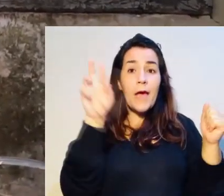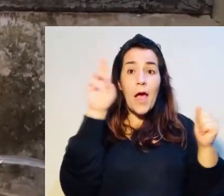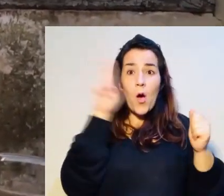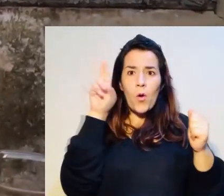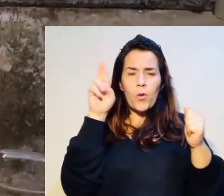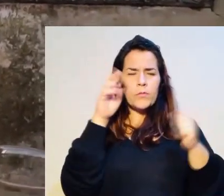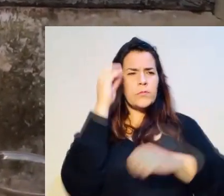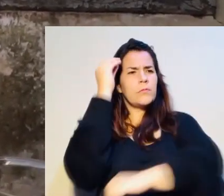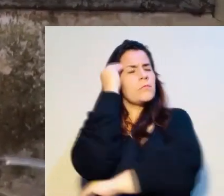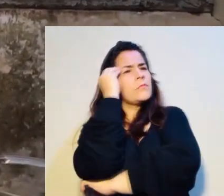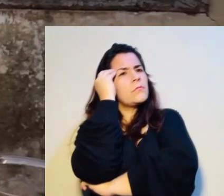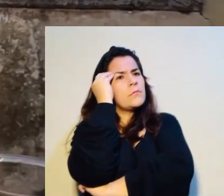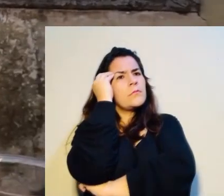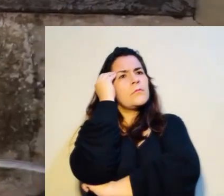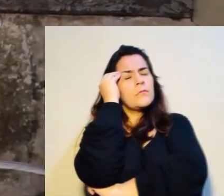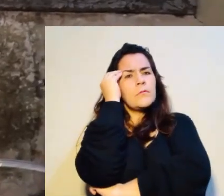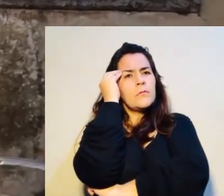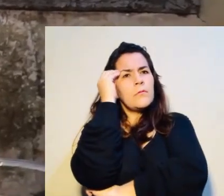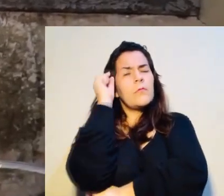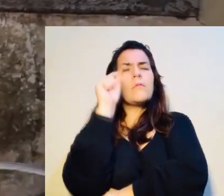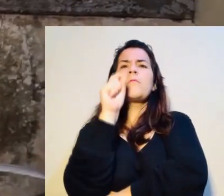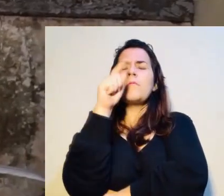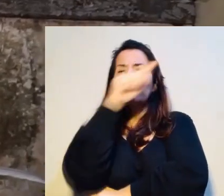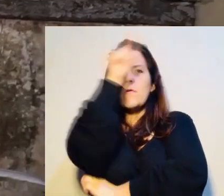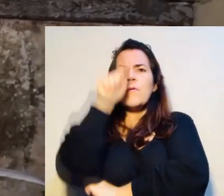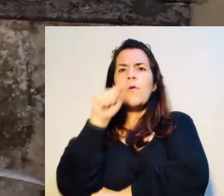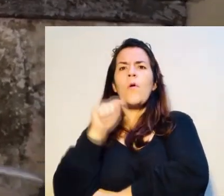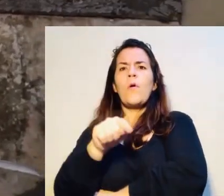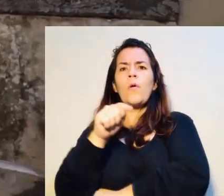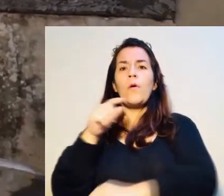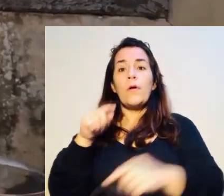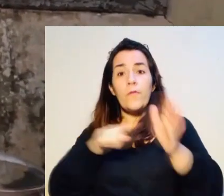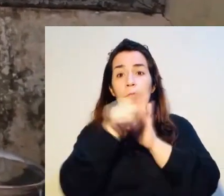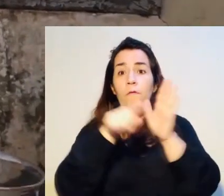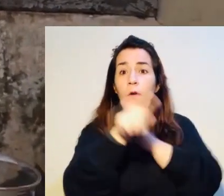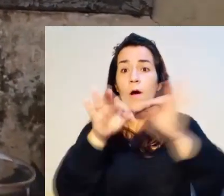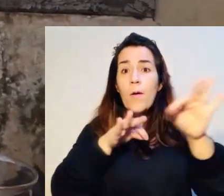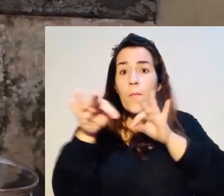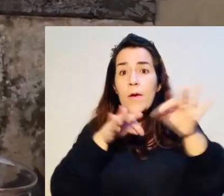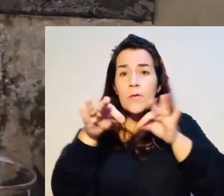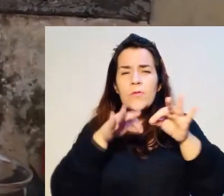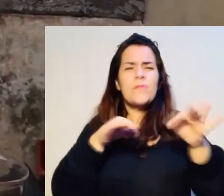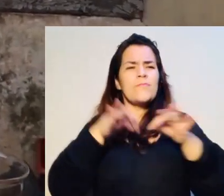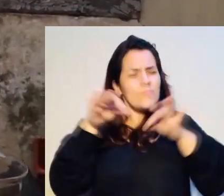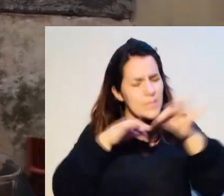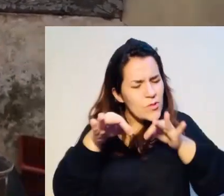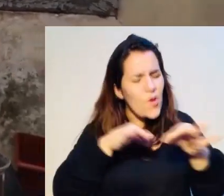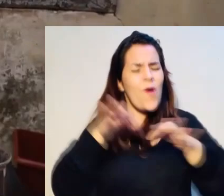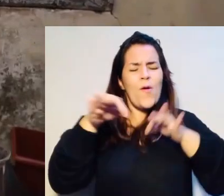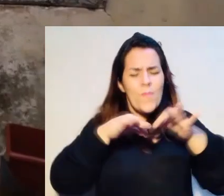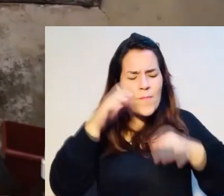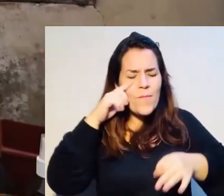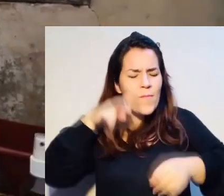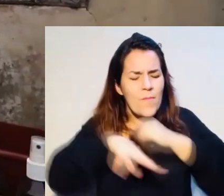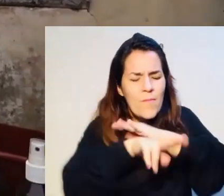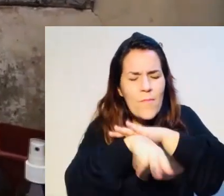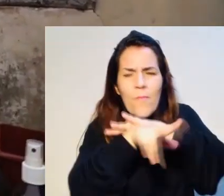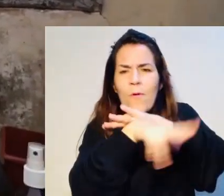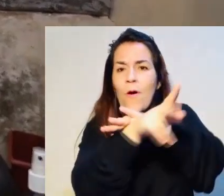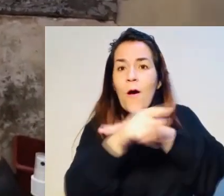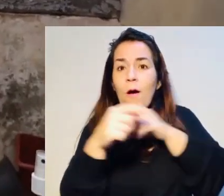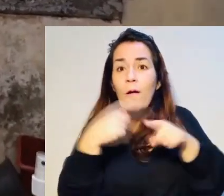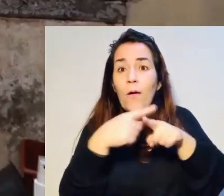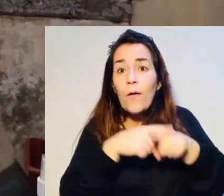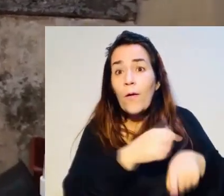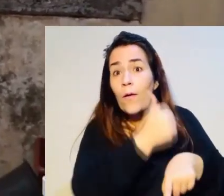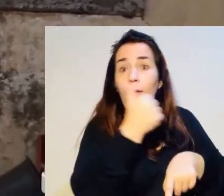E Rogério se inquietou com isso, encafifou e foi atrás de pesquisar. Pesquisou e pesquisou